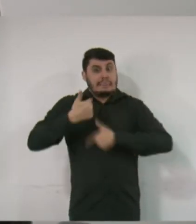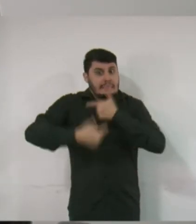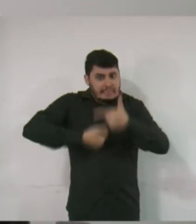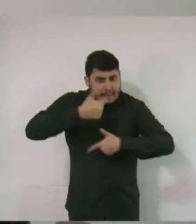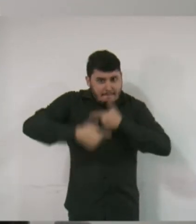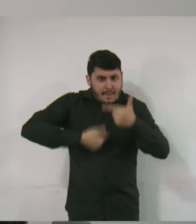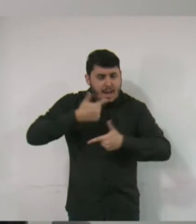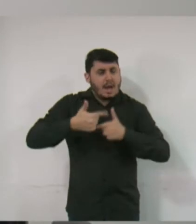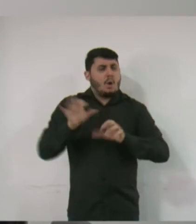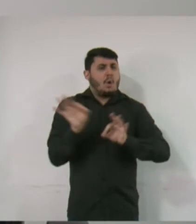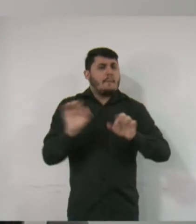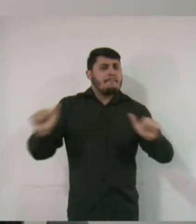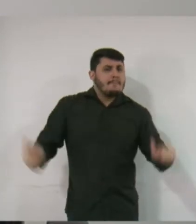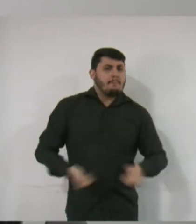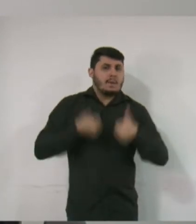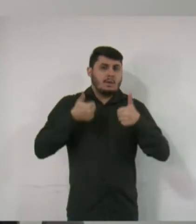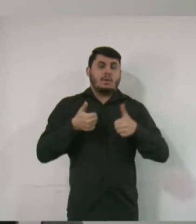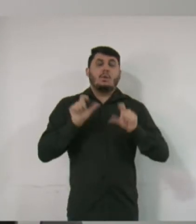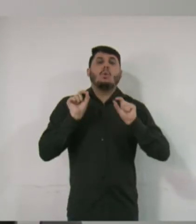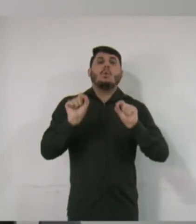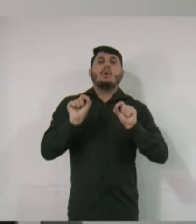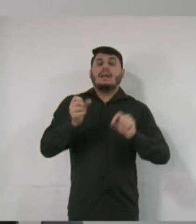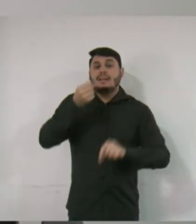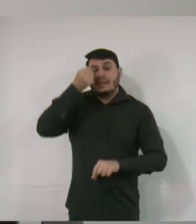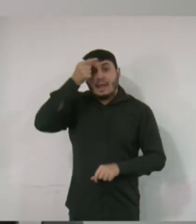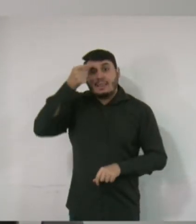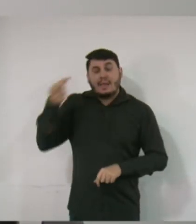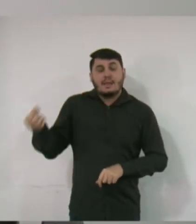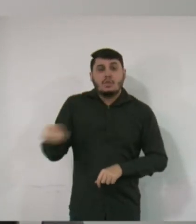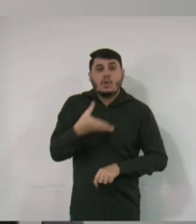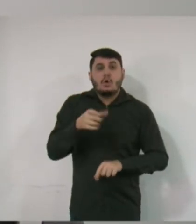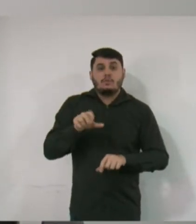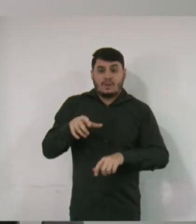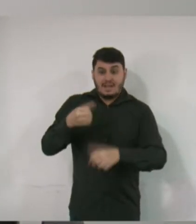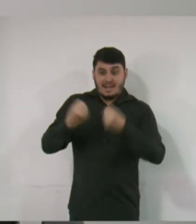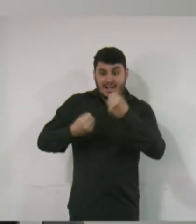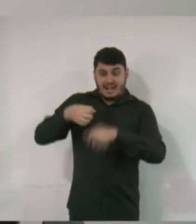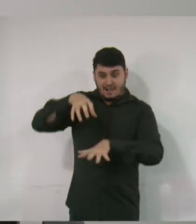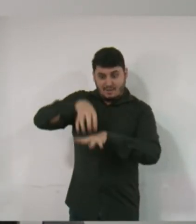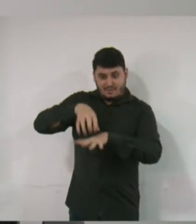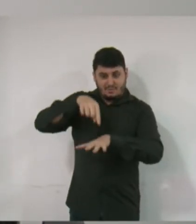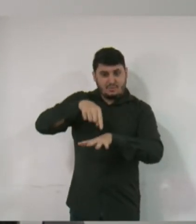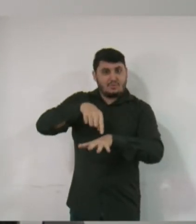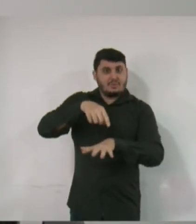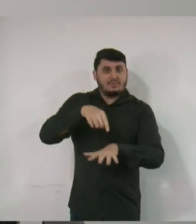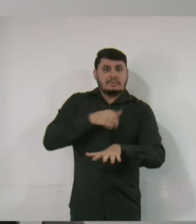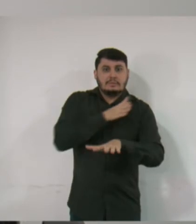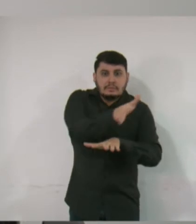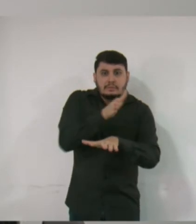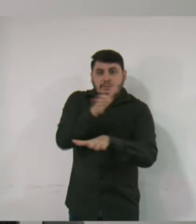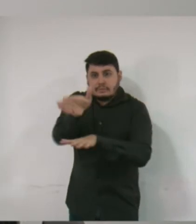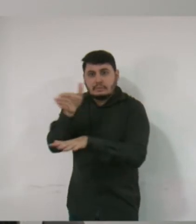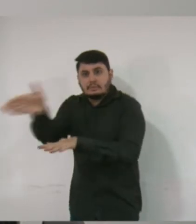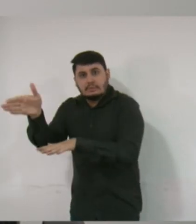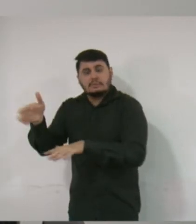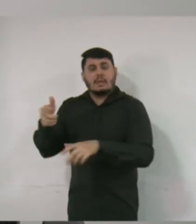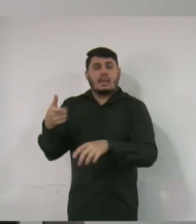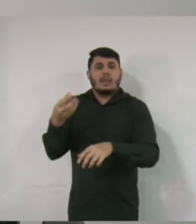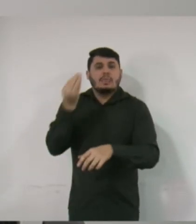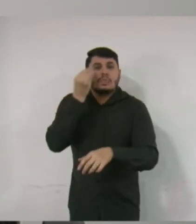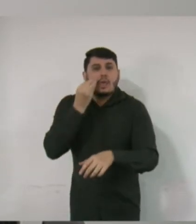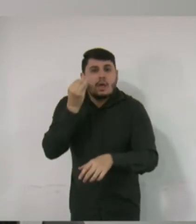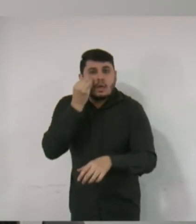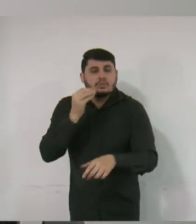apresentou semana passada tanto a nossa unidade móvel de testagem, como também a abertura dos 10 leitos de UTI lá do nosso Hospital